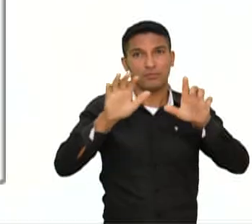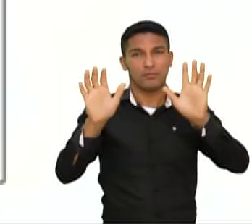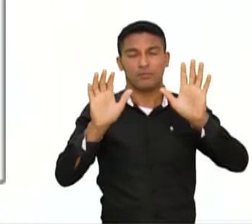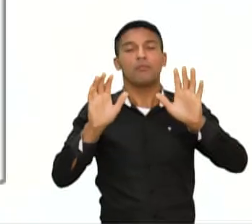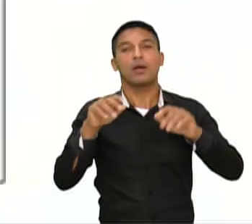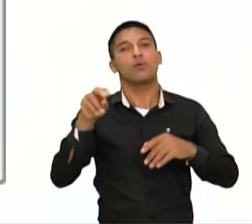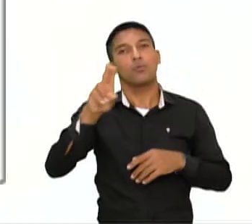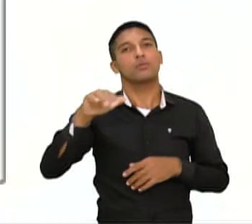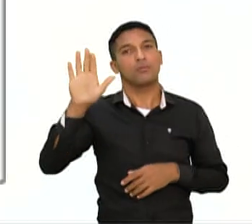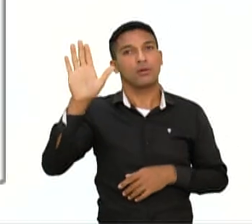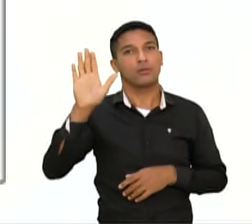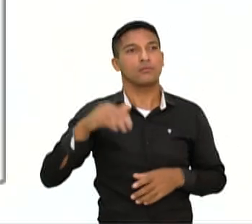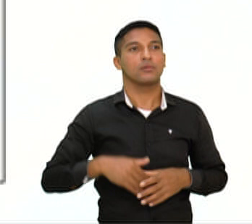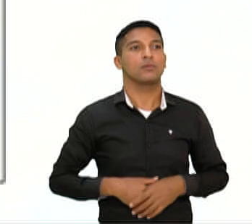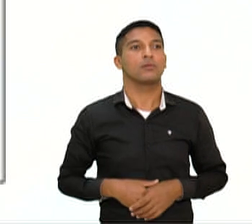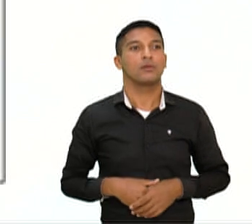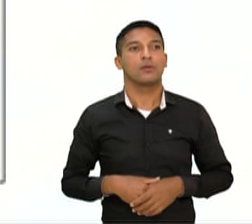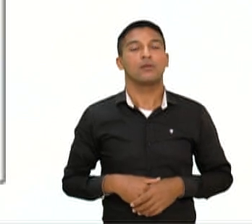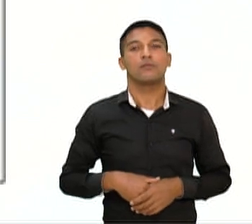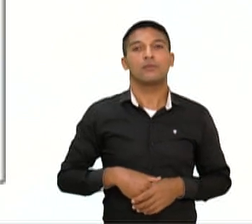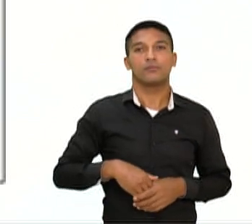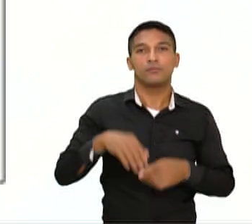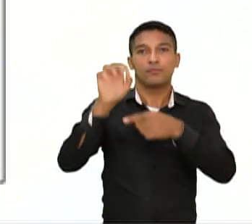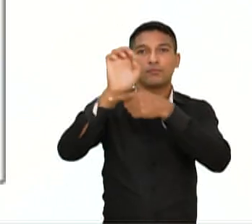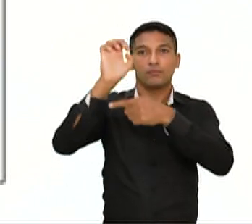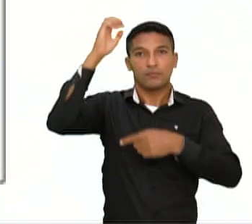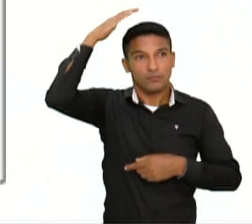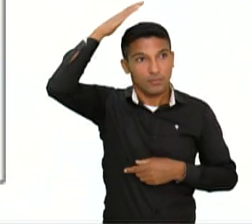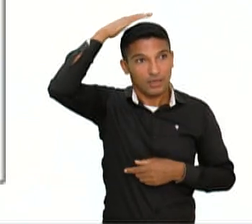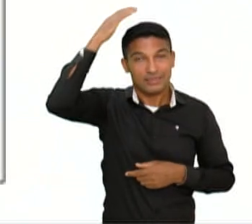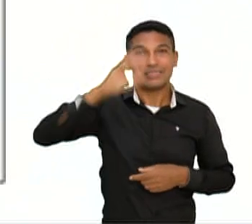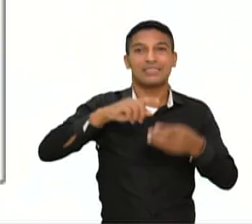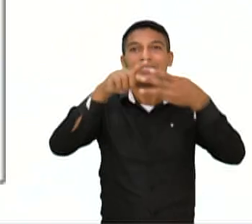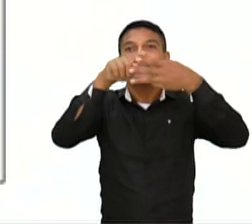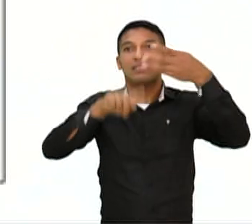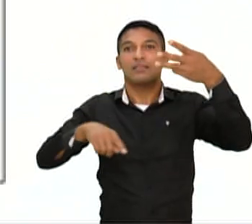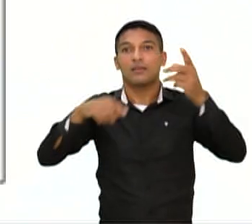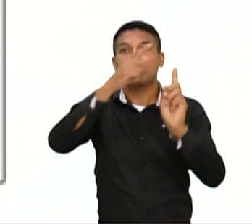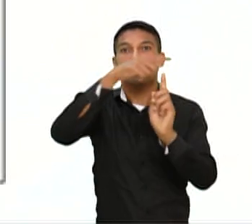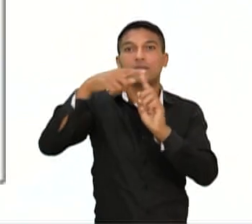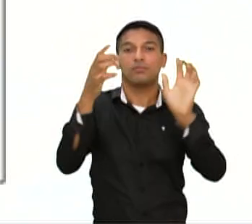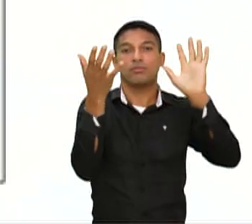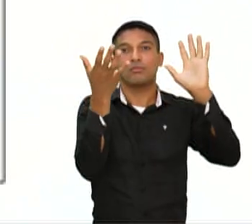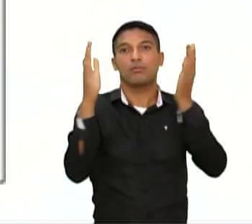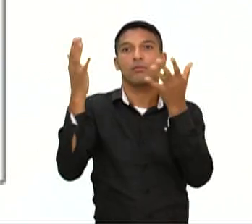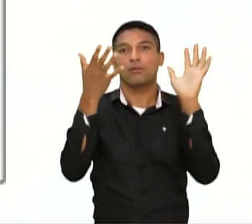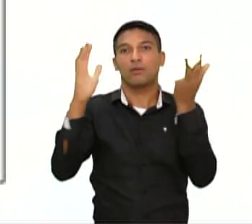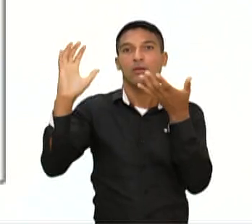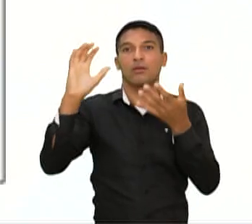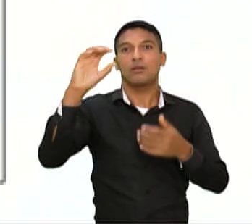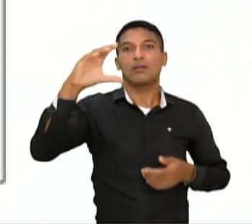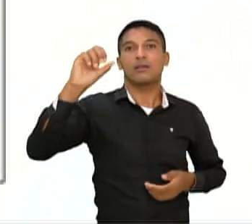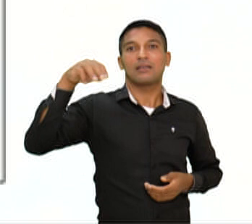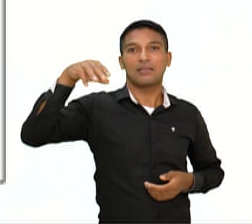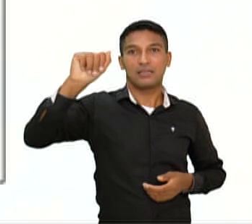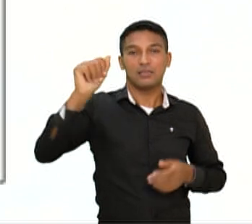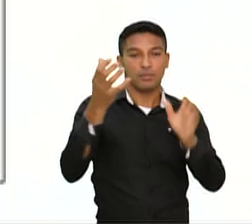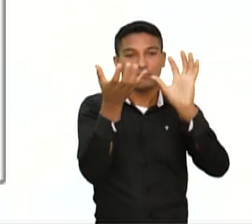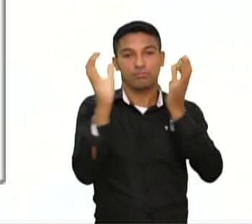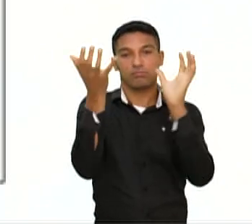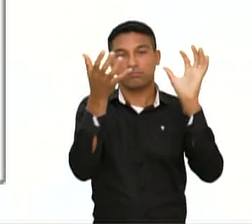mídia. Então, nós vamos ter no Paraná os 3 tipos climáticos, onde a gente percebe literalmente